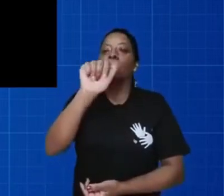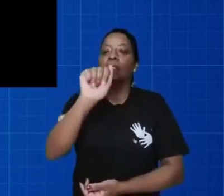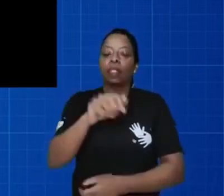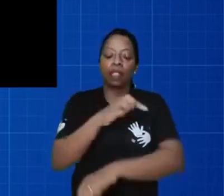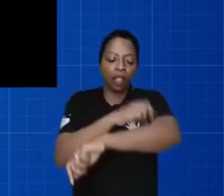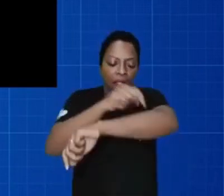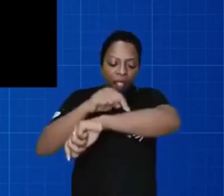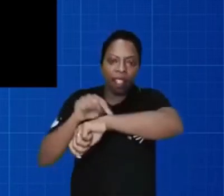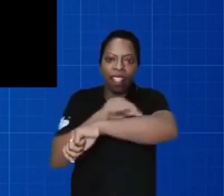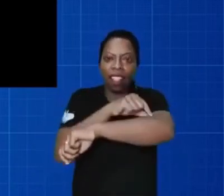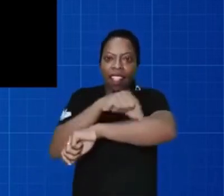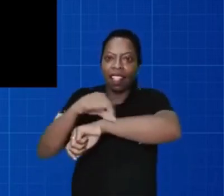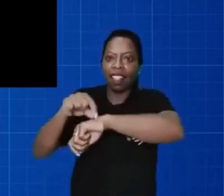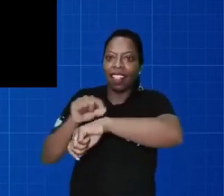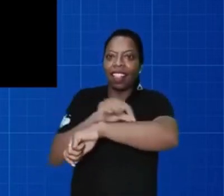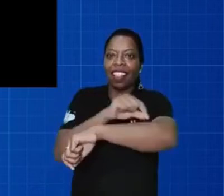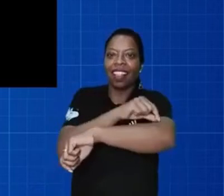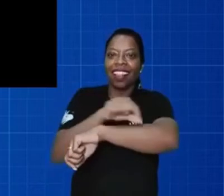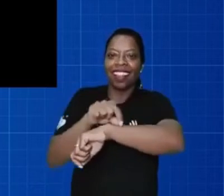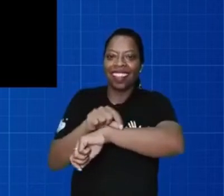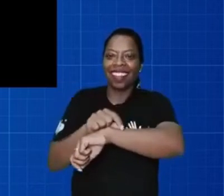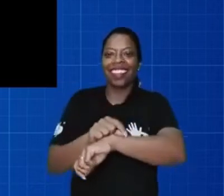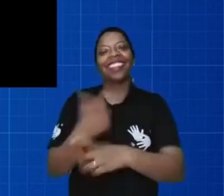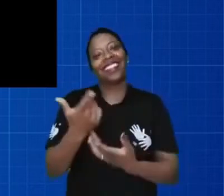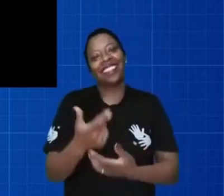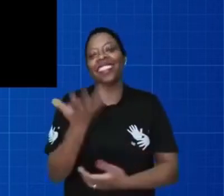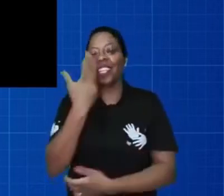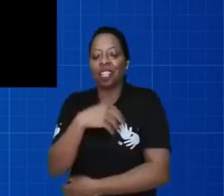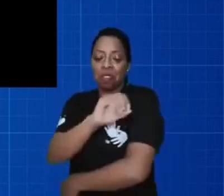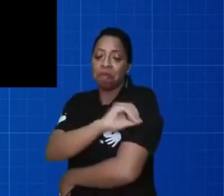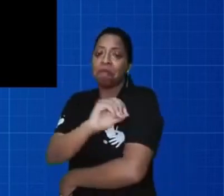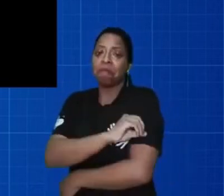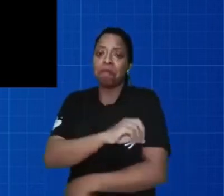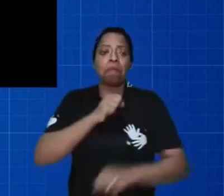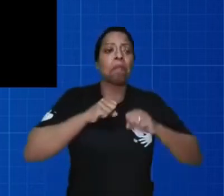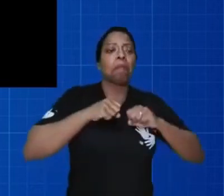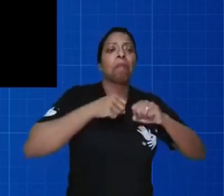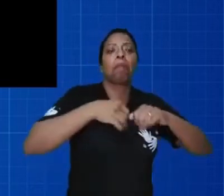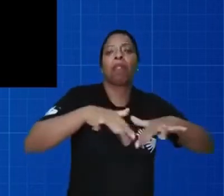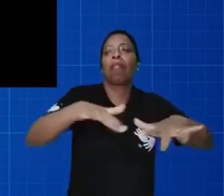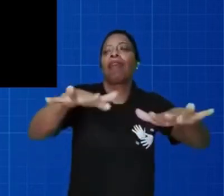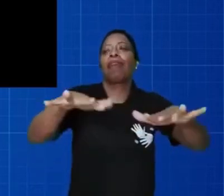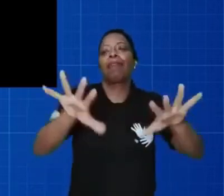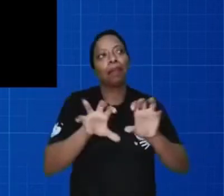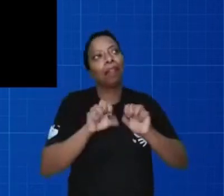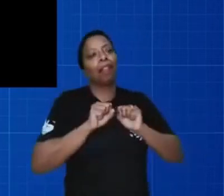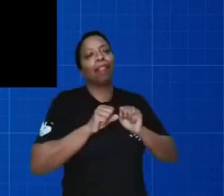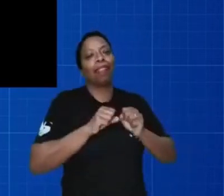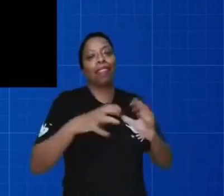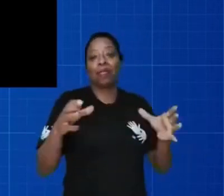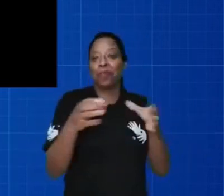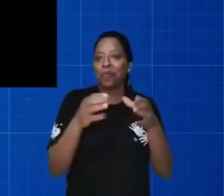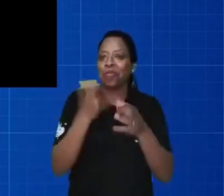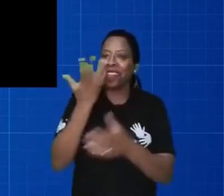muito grande através de contato e gotículas, então a criança costuma levar muitas coisas na boca, e esse contato